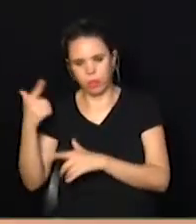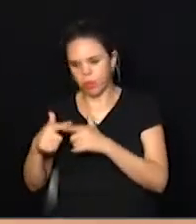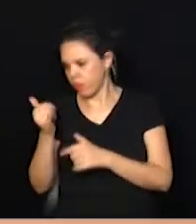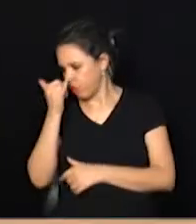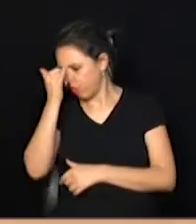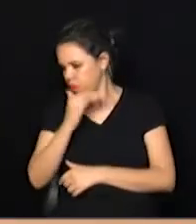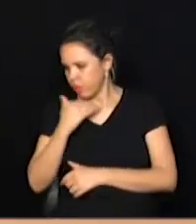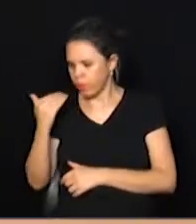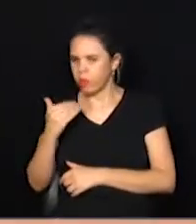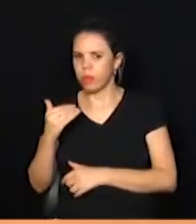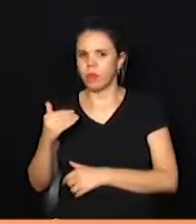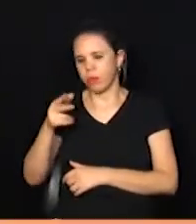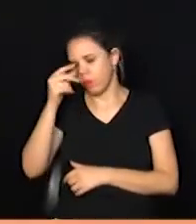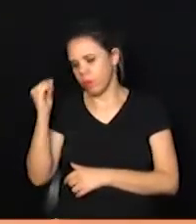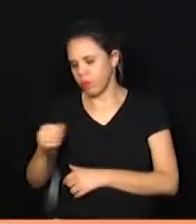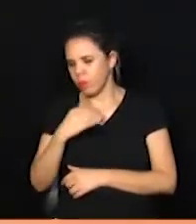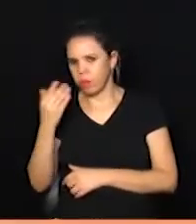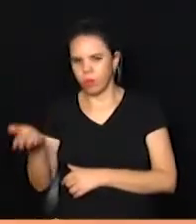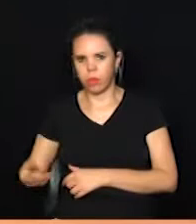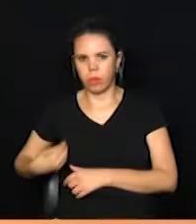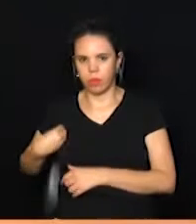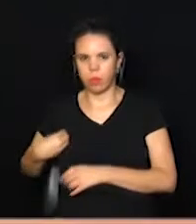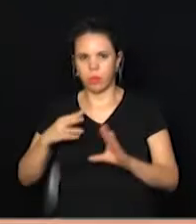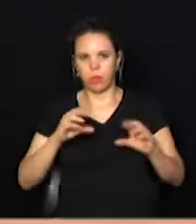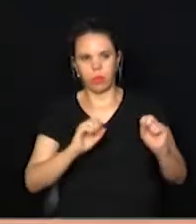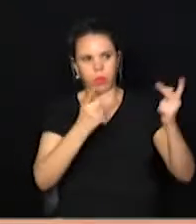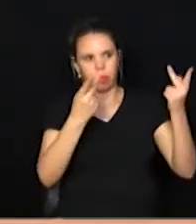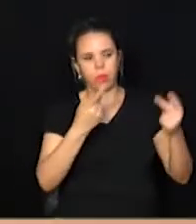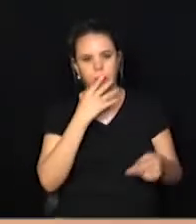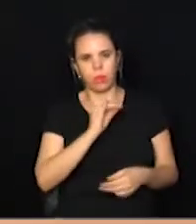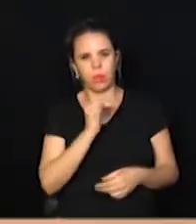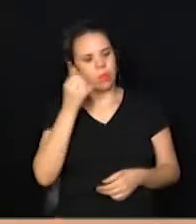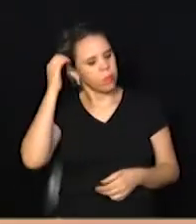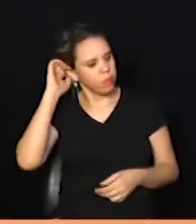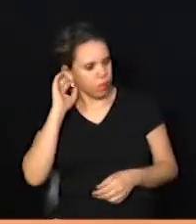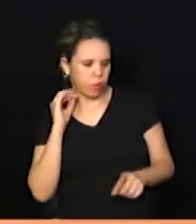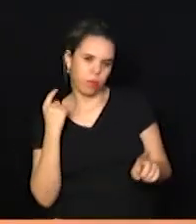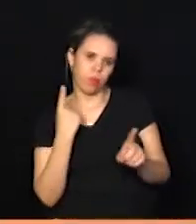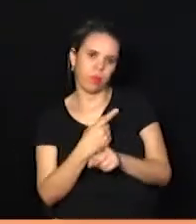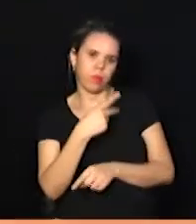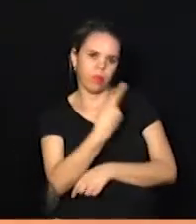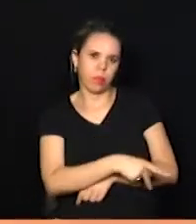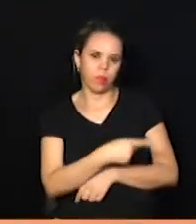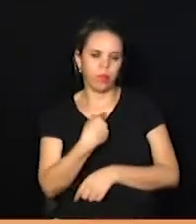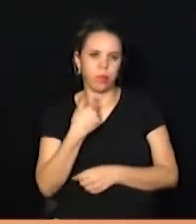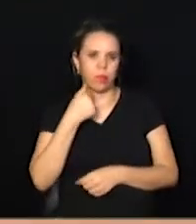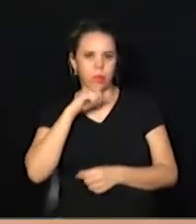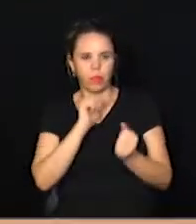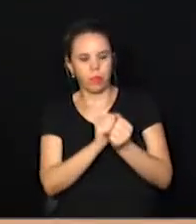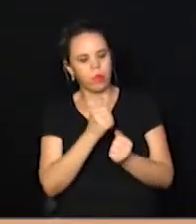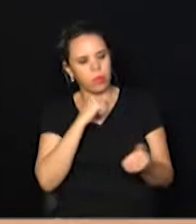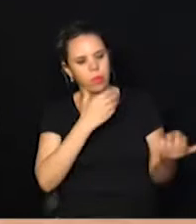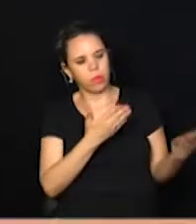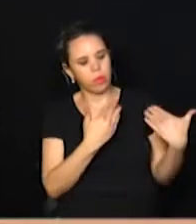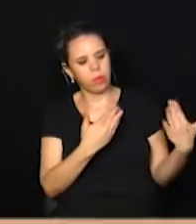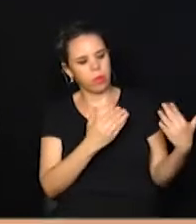morto, Carlos, eu estive à noite no Shopping Iguatemi e encontrei com ele, eu estava com a minha mãe, encontrei